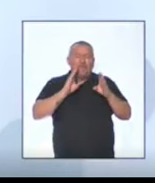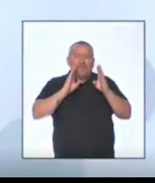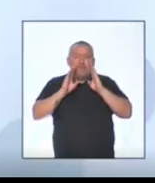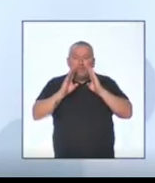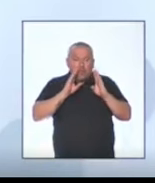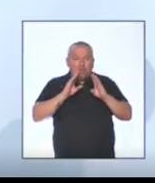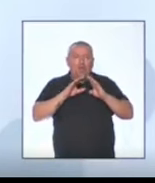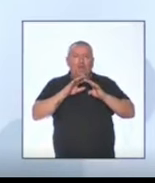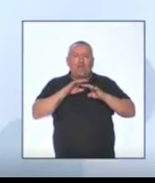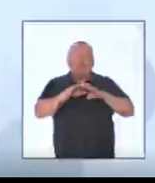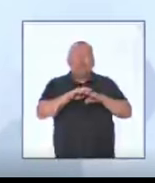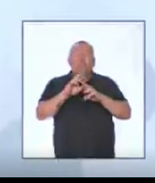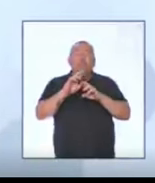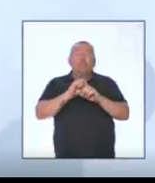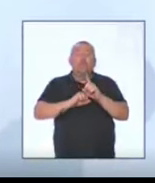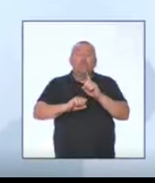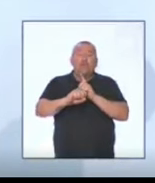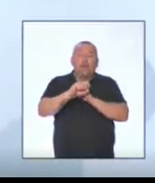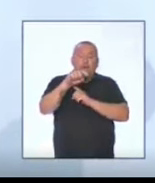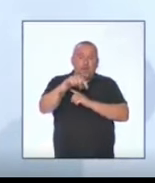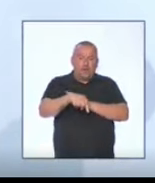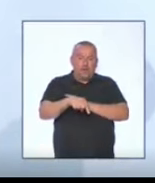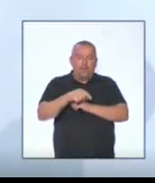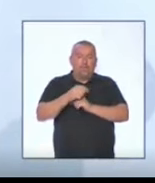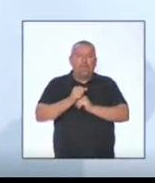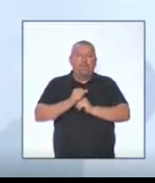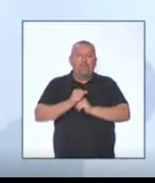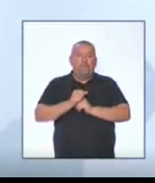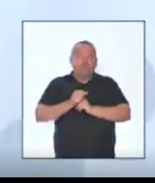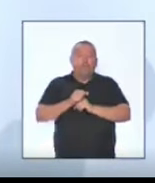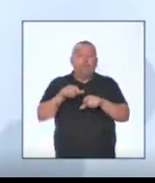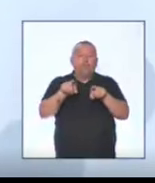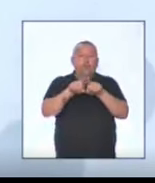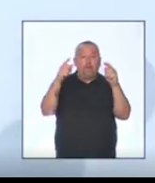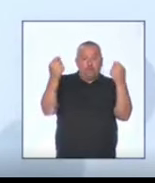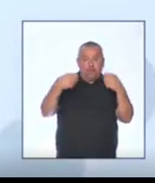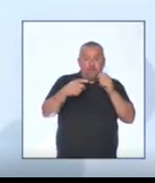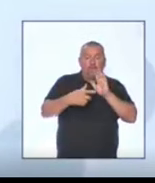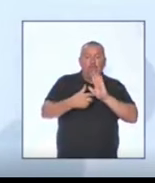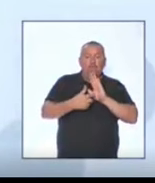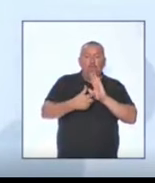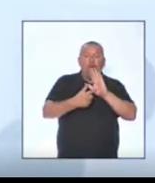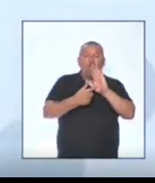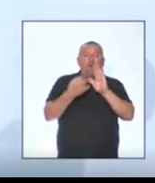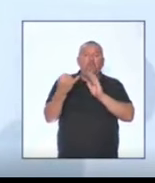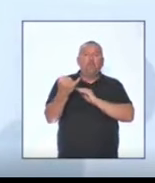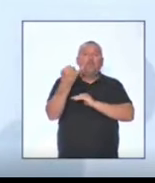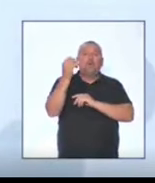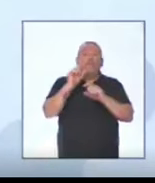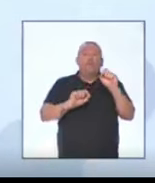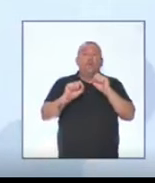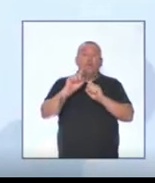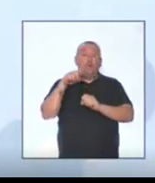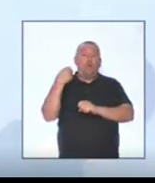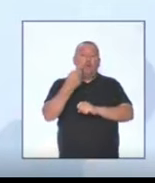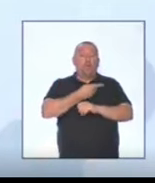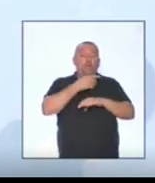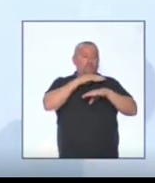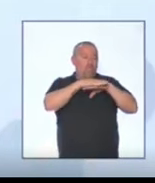né? E principalmente aqui no nosso chat. É também preciso salientar para vocês que quando a gente conversa